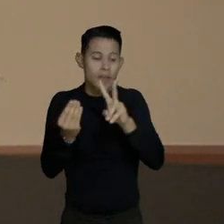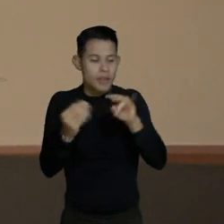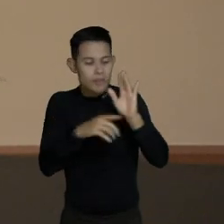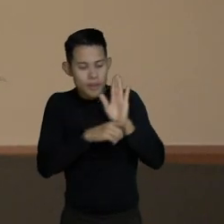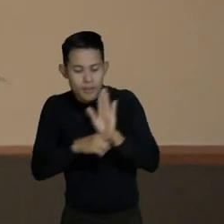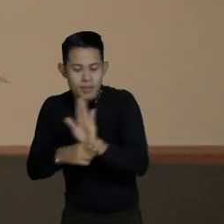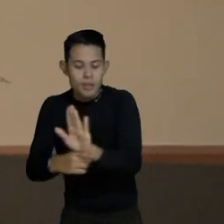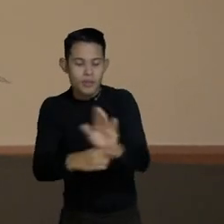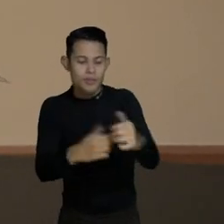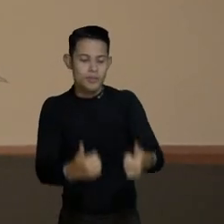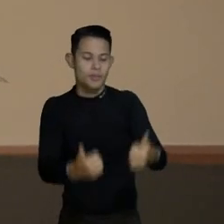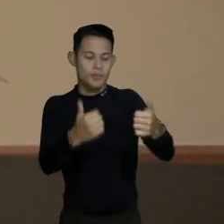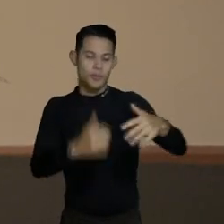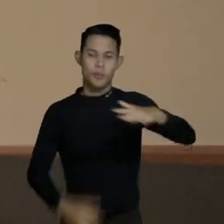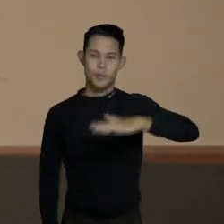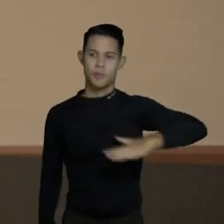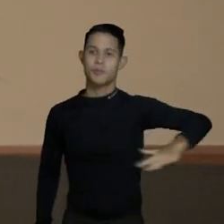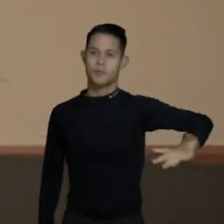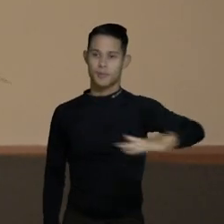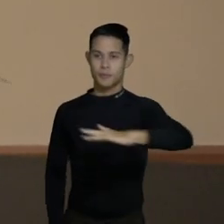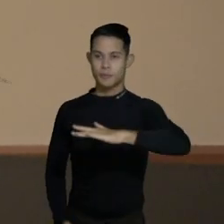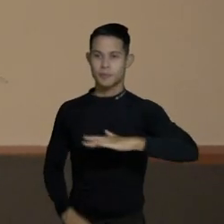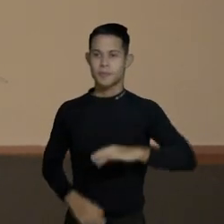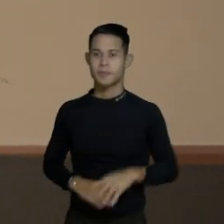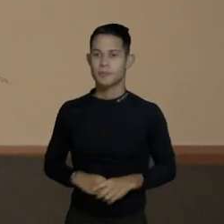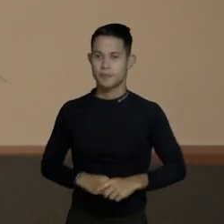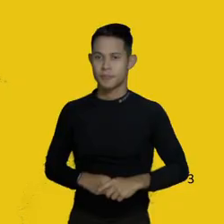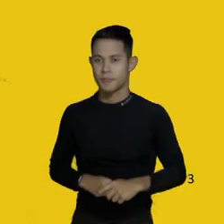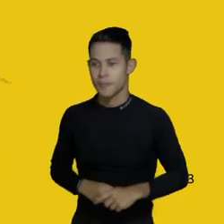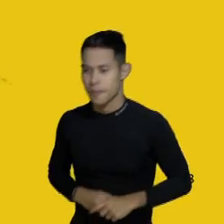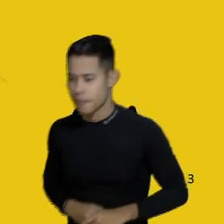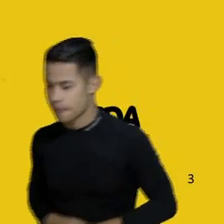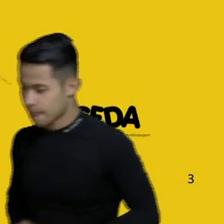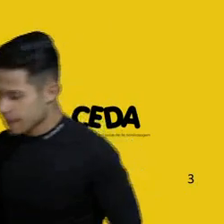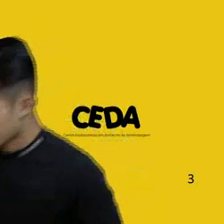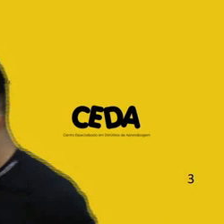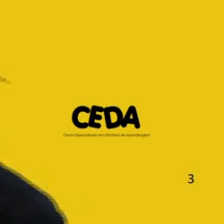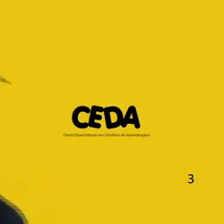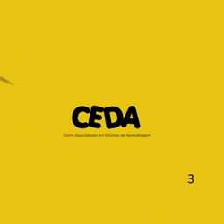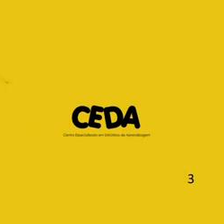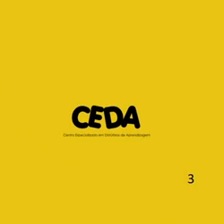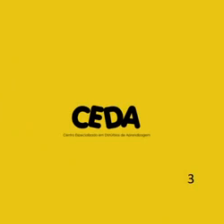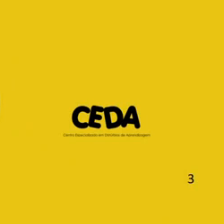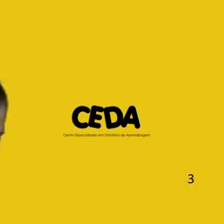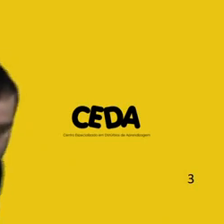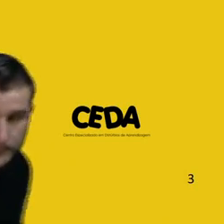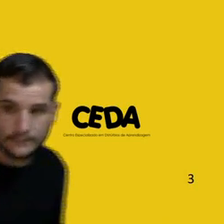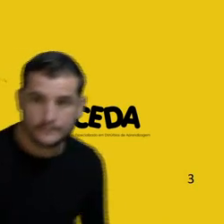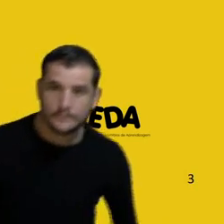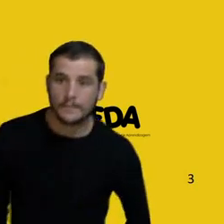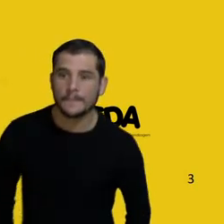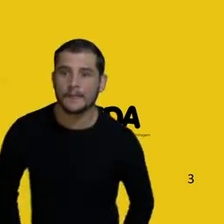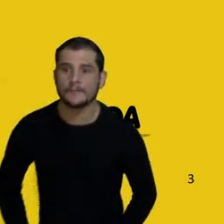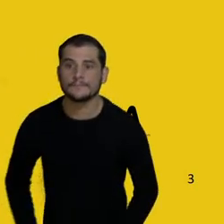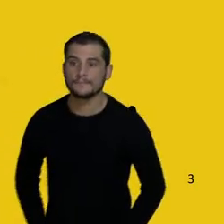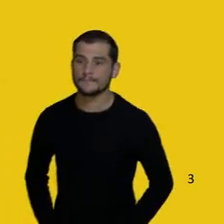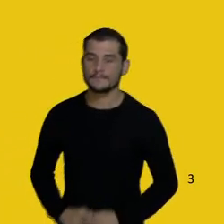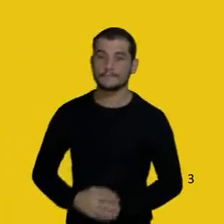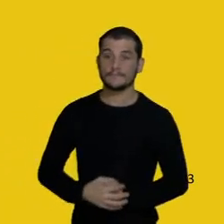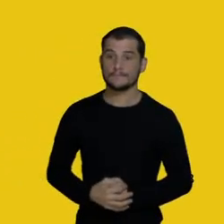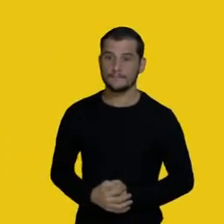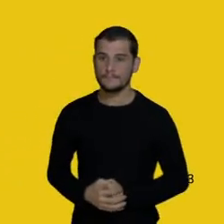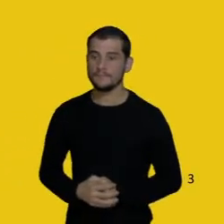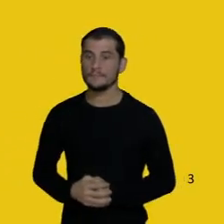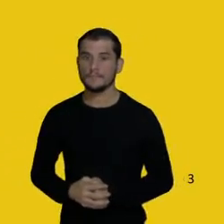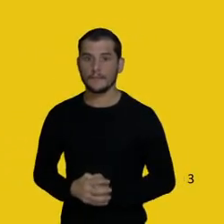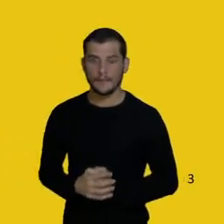outros aluninhos ah as fases da Leitura tem a logográfica que é mais né assim a primeira fase